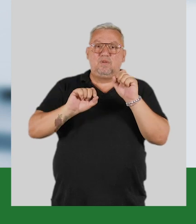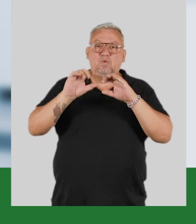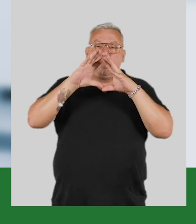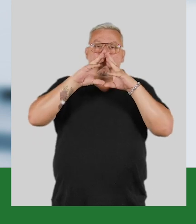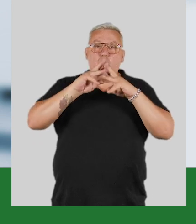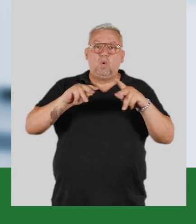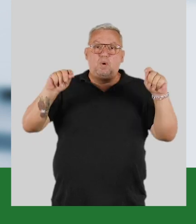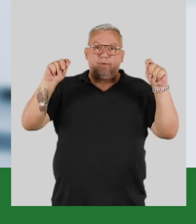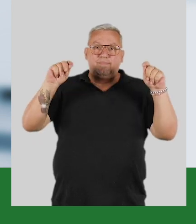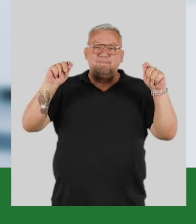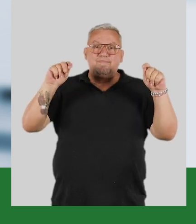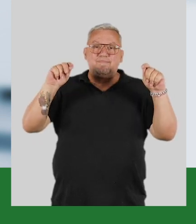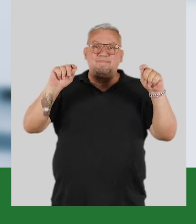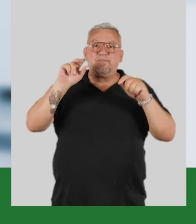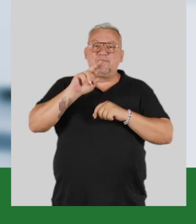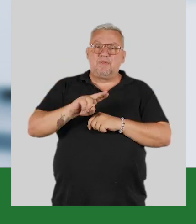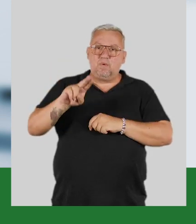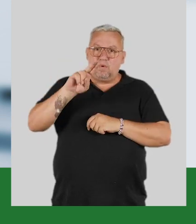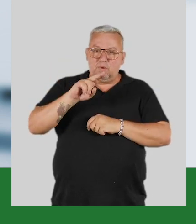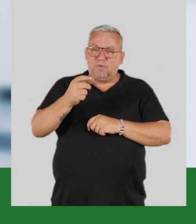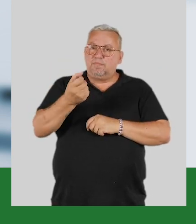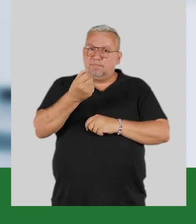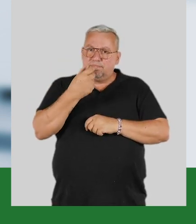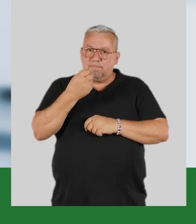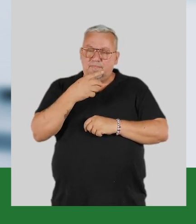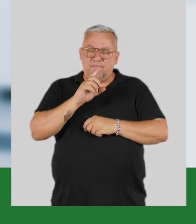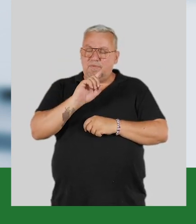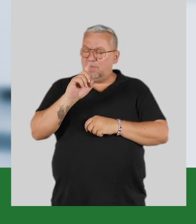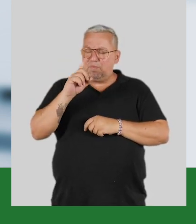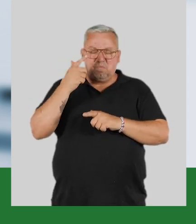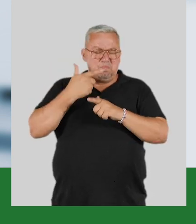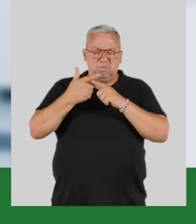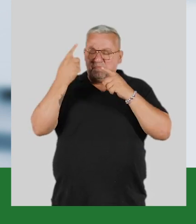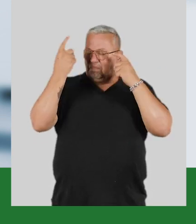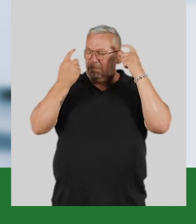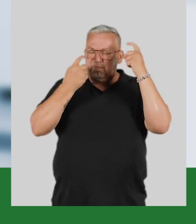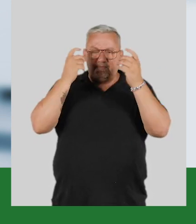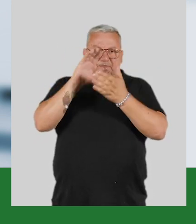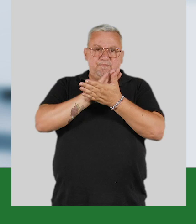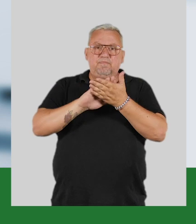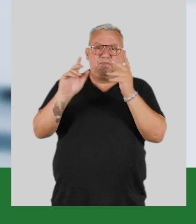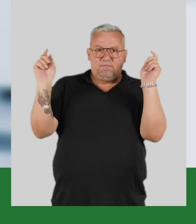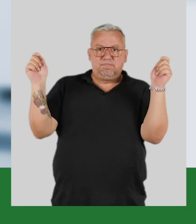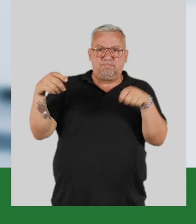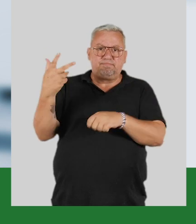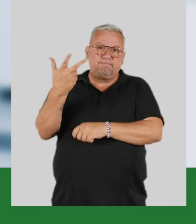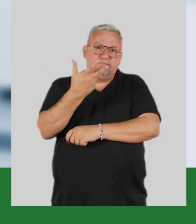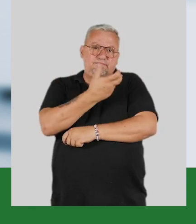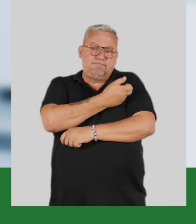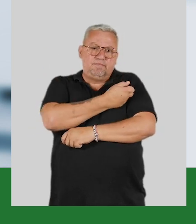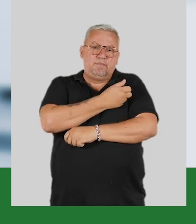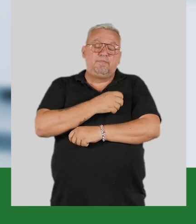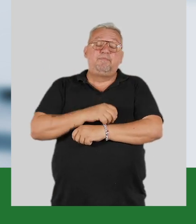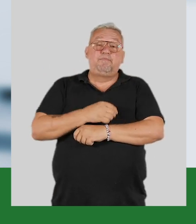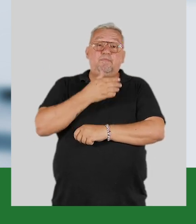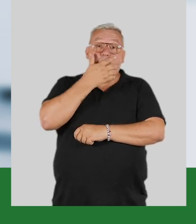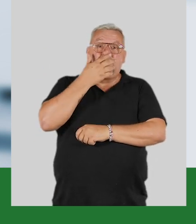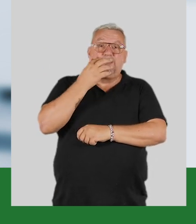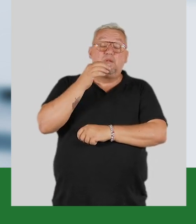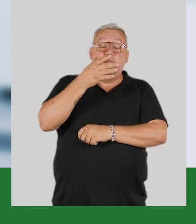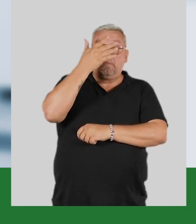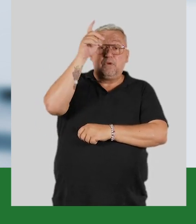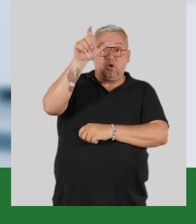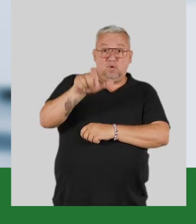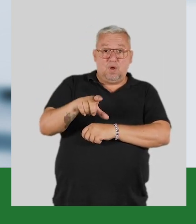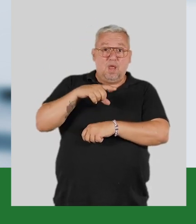cura. Tá? Então o uso de anticoagulante não é motivo de contraindicação da vacina. Com relação a pessoas portadoras